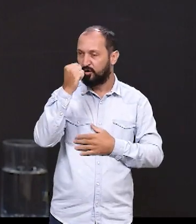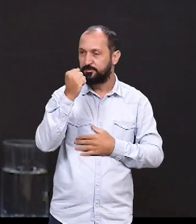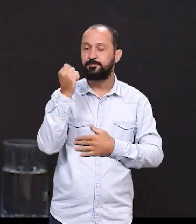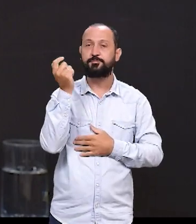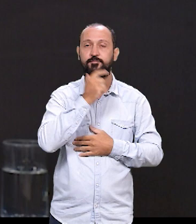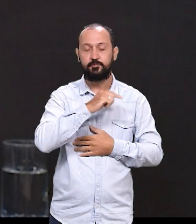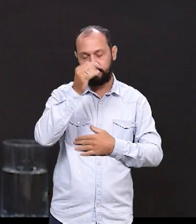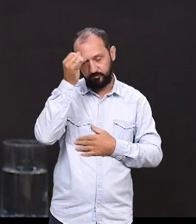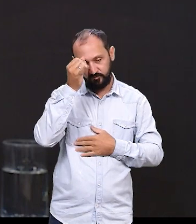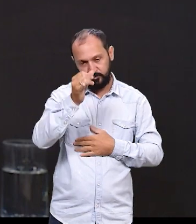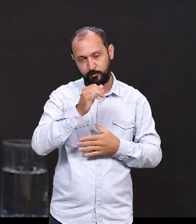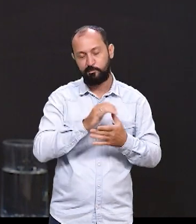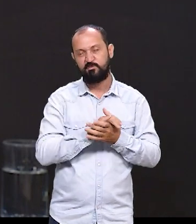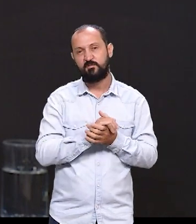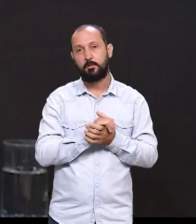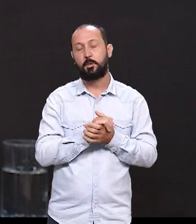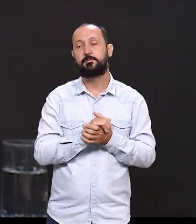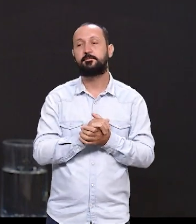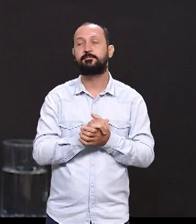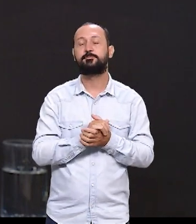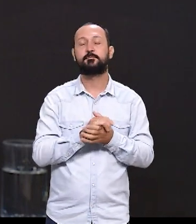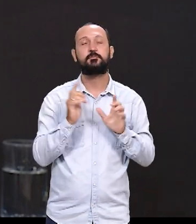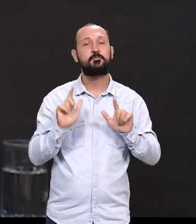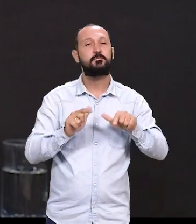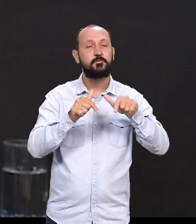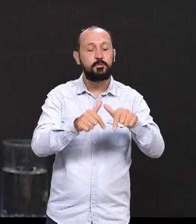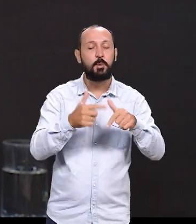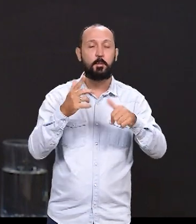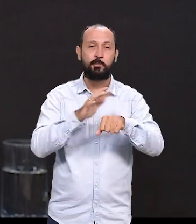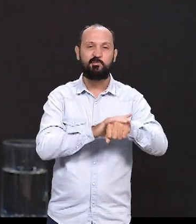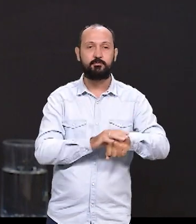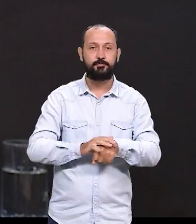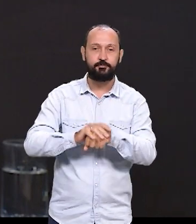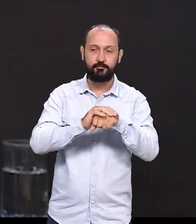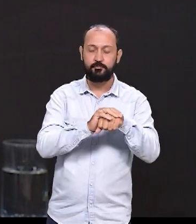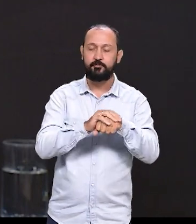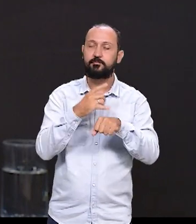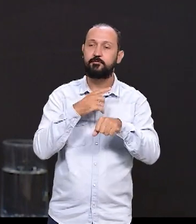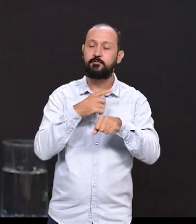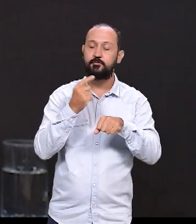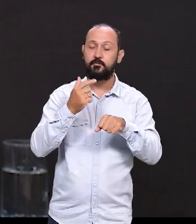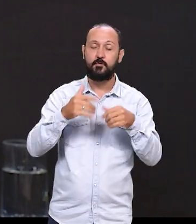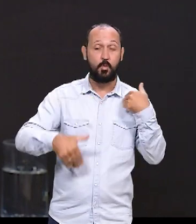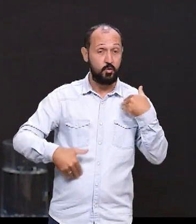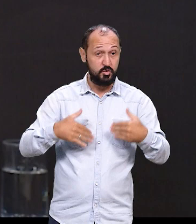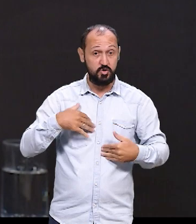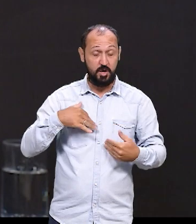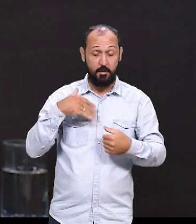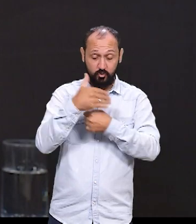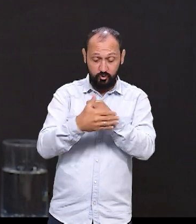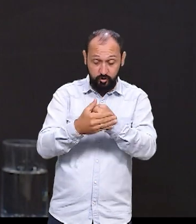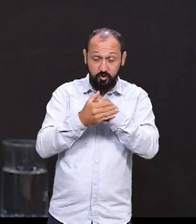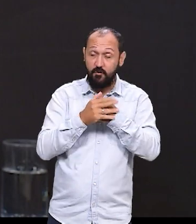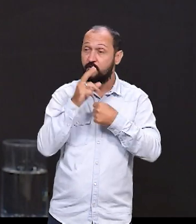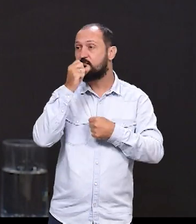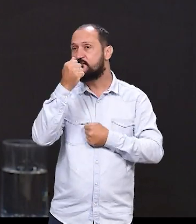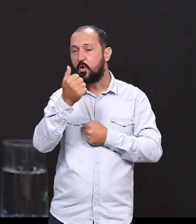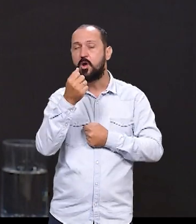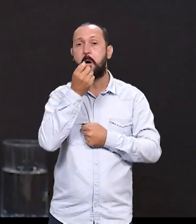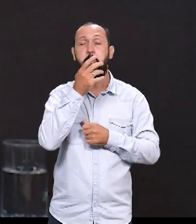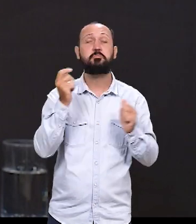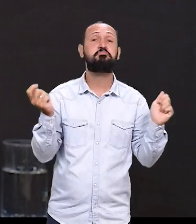se sente forte para combater eh e para poder lutar contra a doença e ter até o sistema imunológico mais